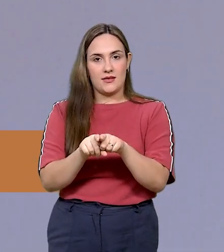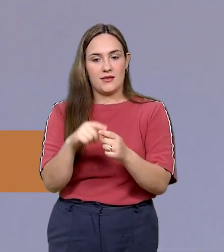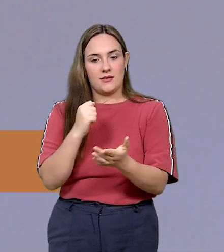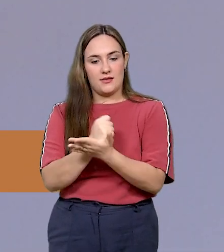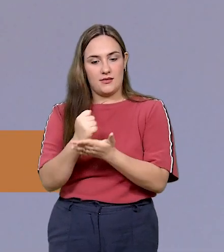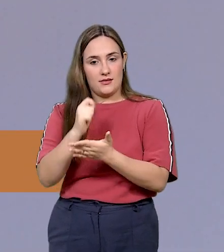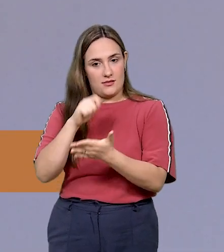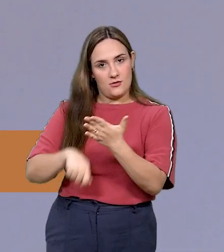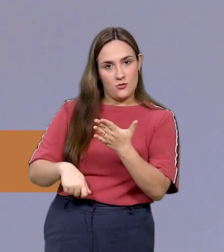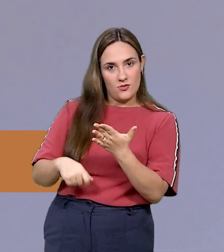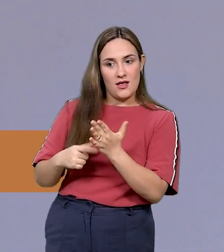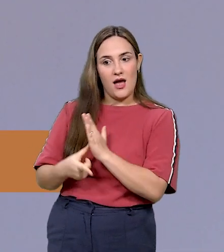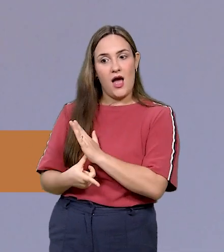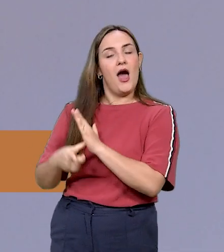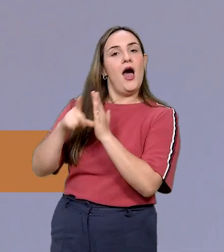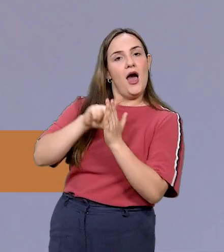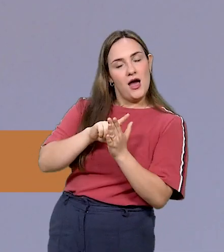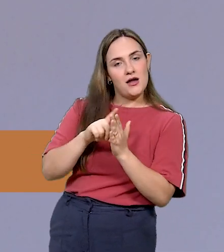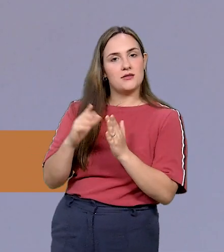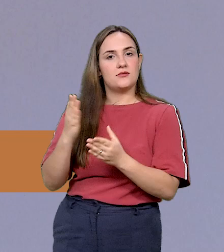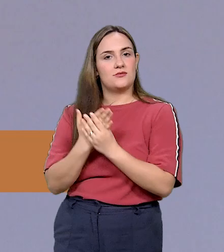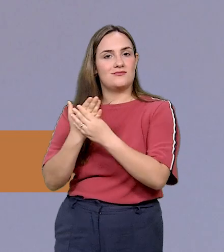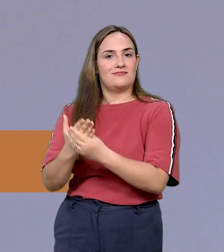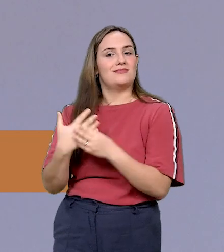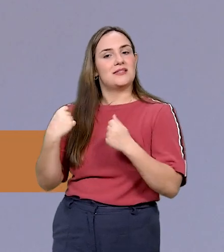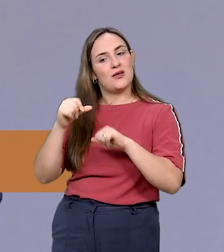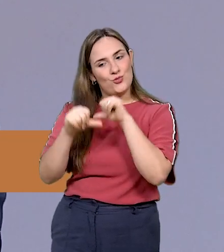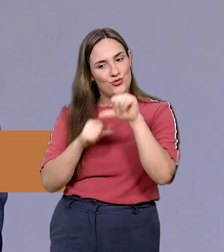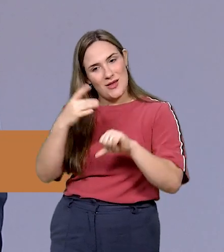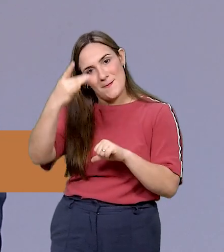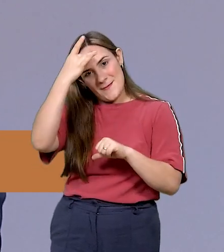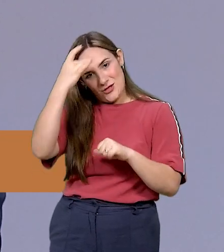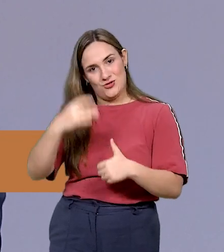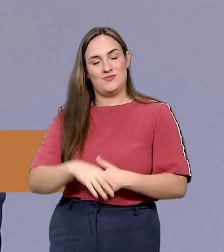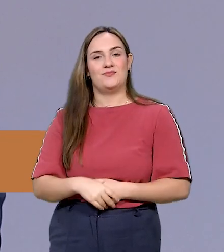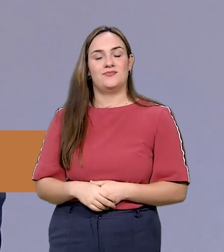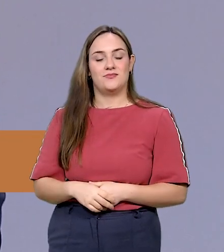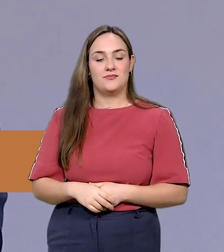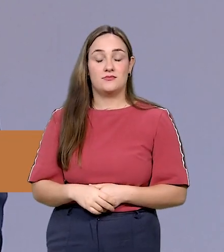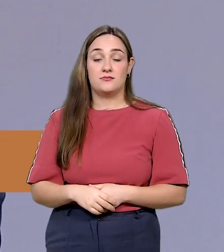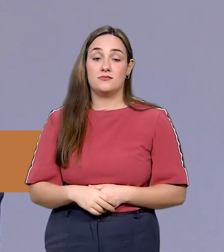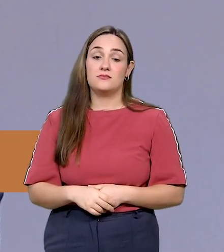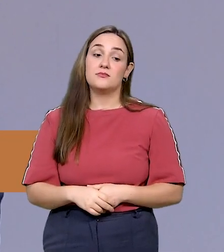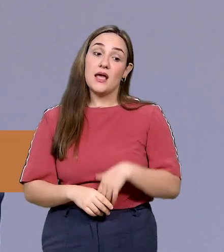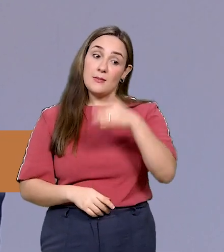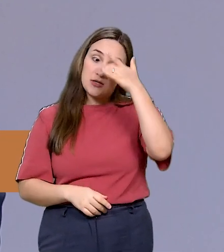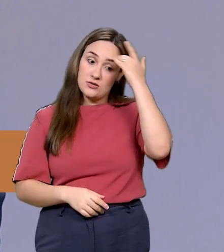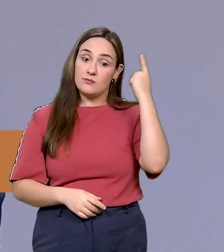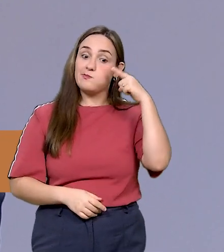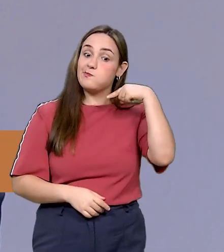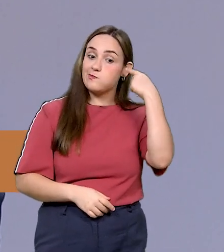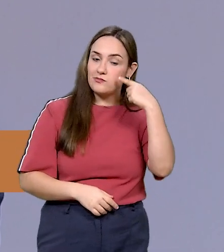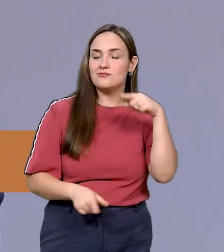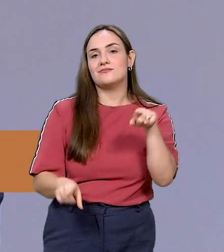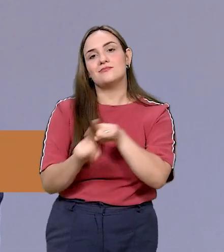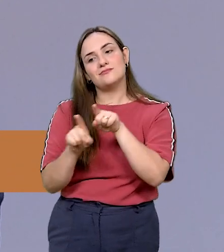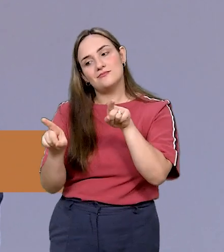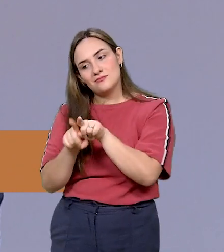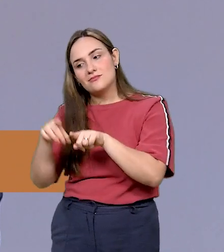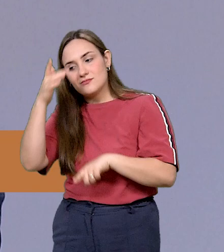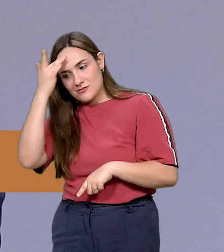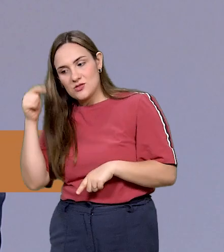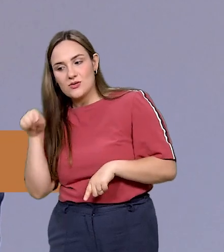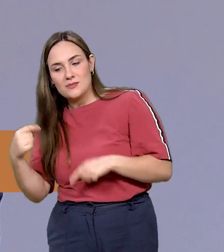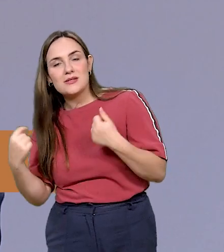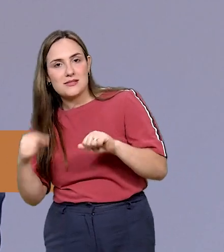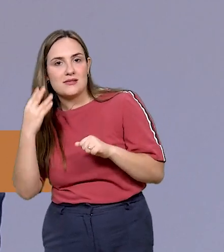solução extrajudicial de conflito, passa pela mudança de mentalidade, tanto do operador do direito, como da pessoa